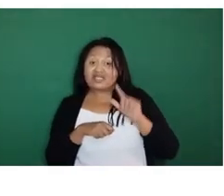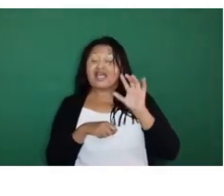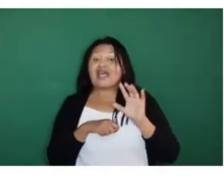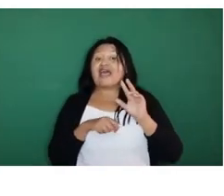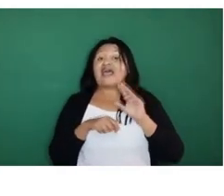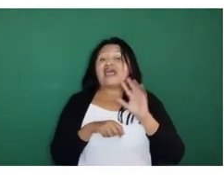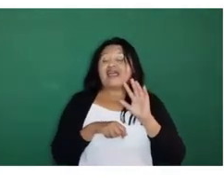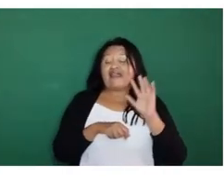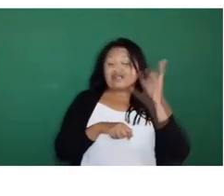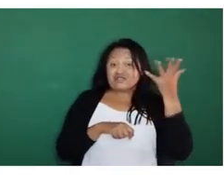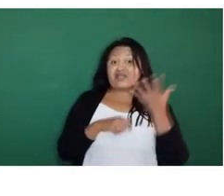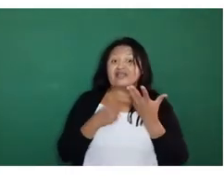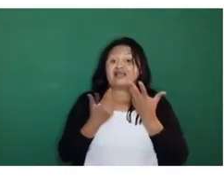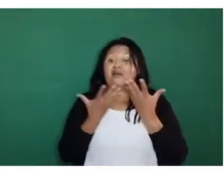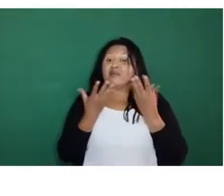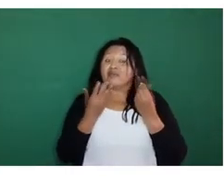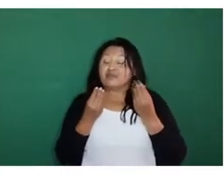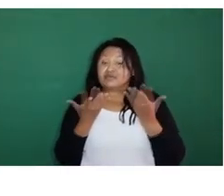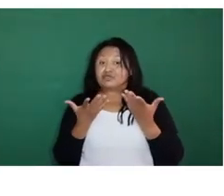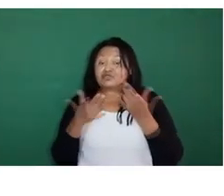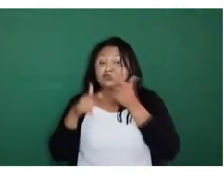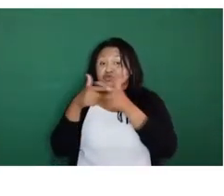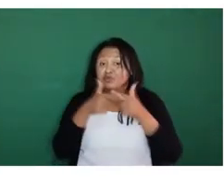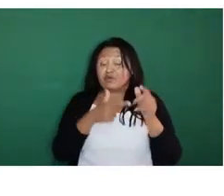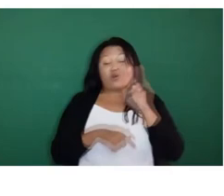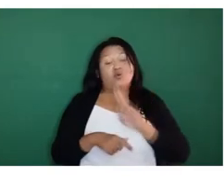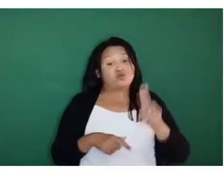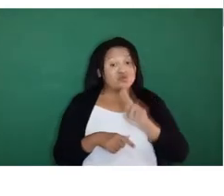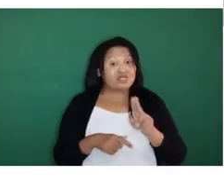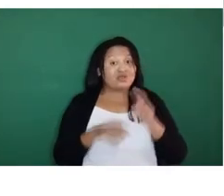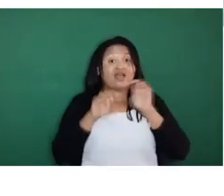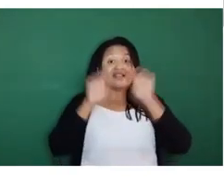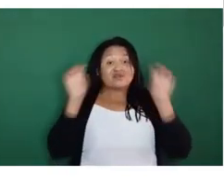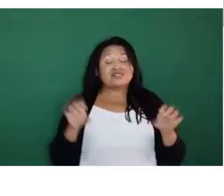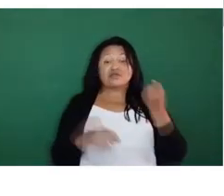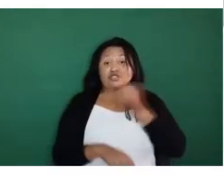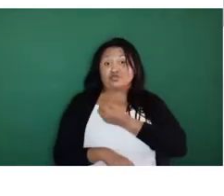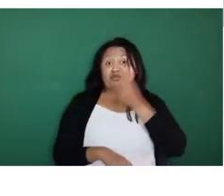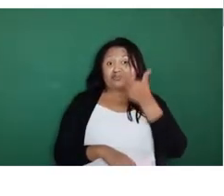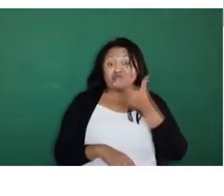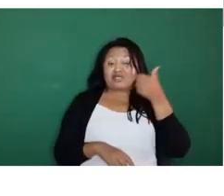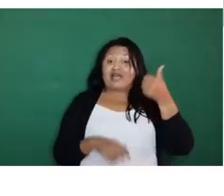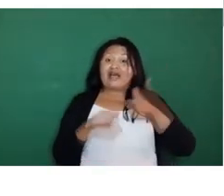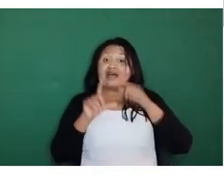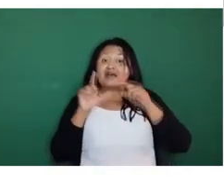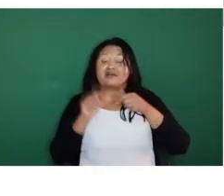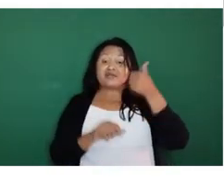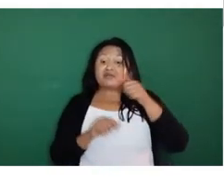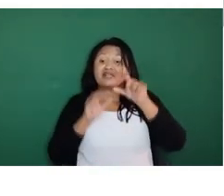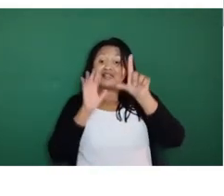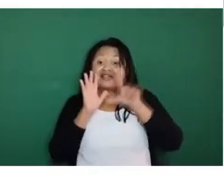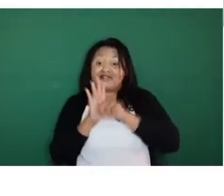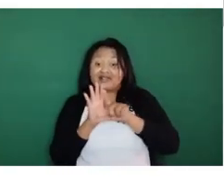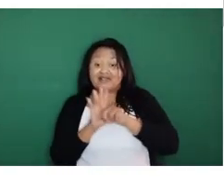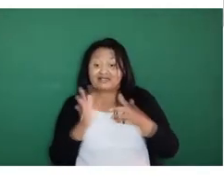muitas das equações muitos dos problemas utilizando essa equação de número dois a primeira lei da termodinâmica Então